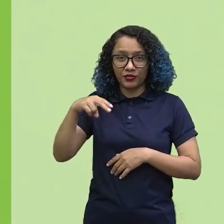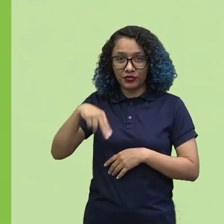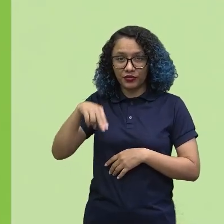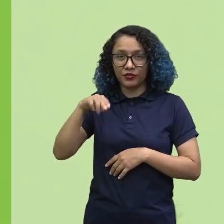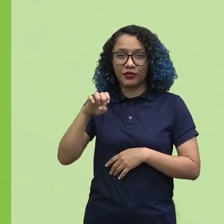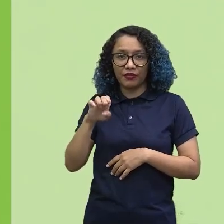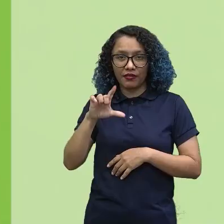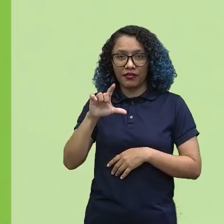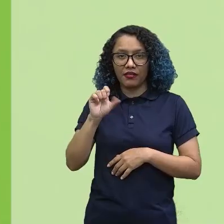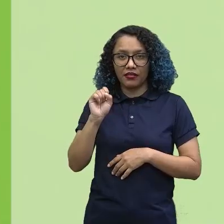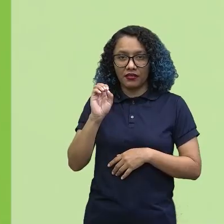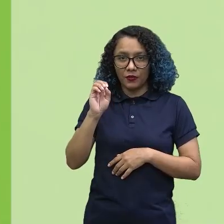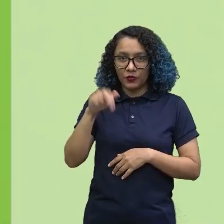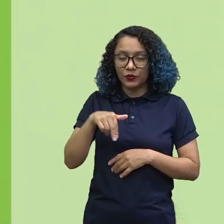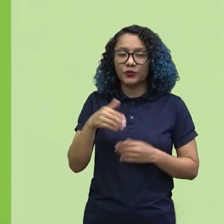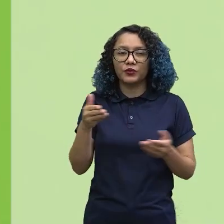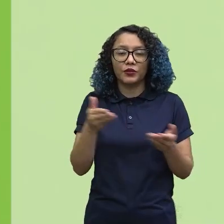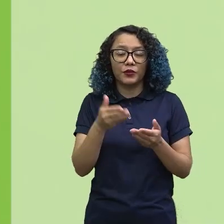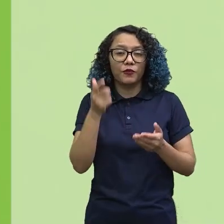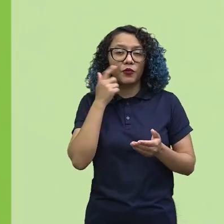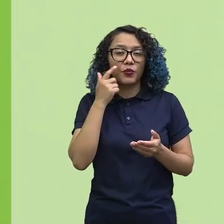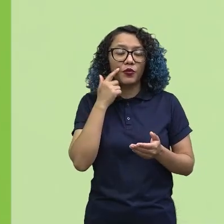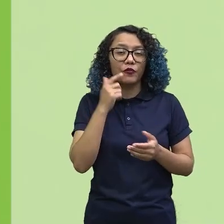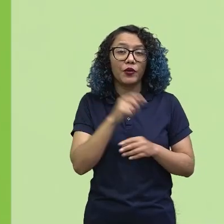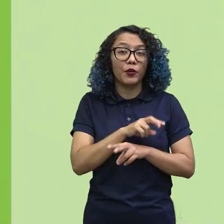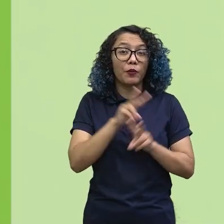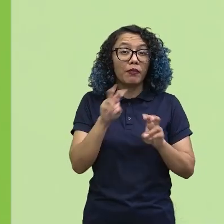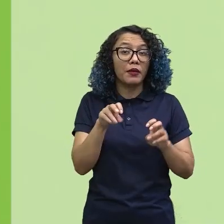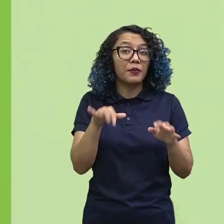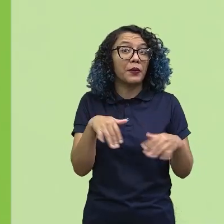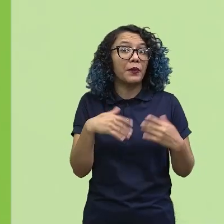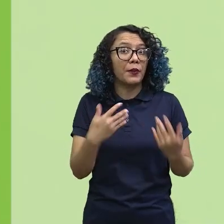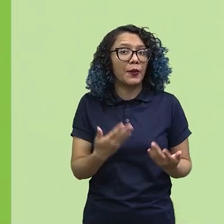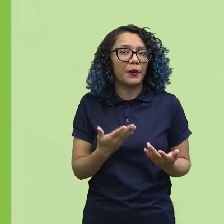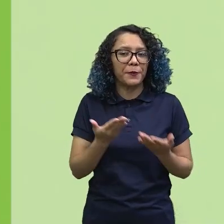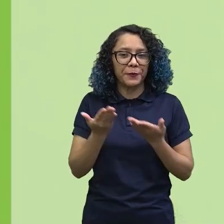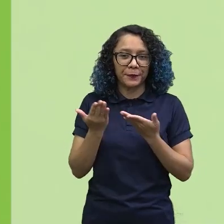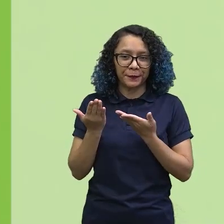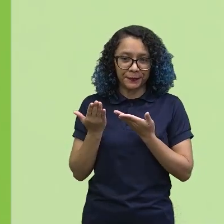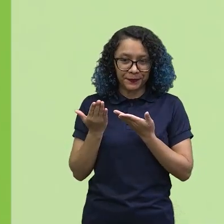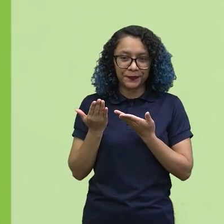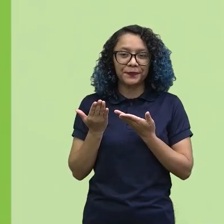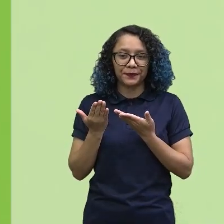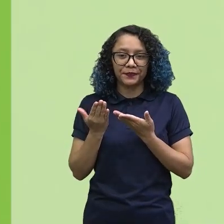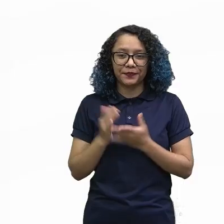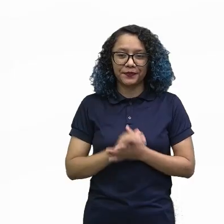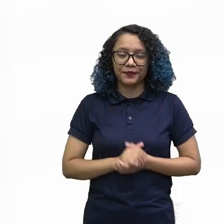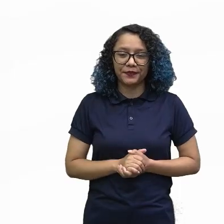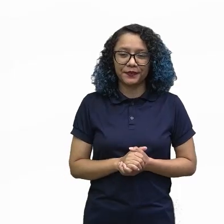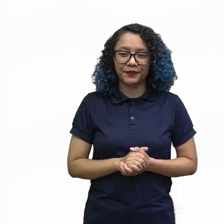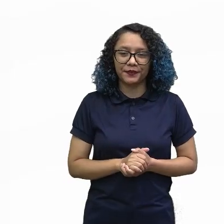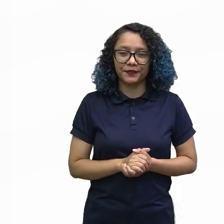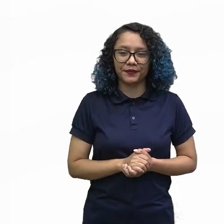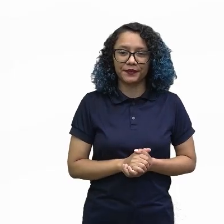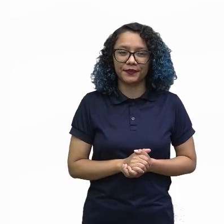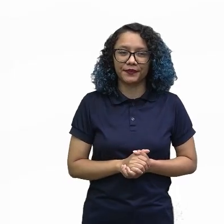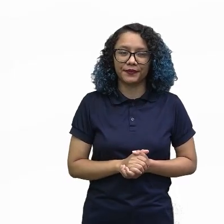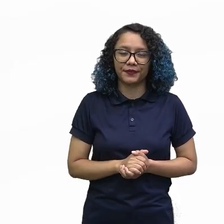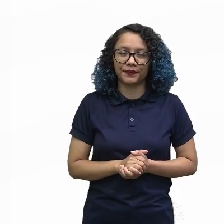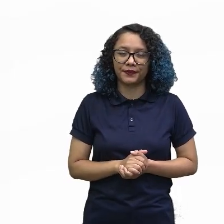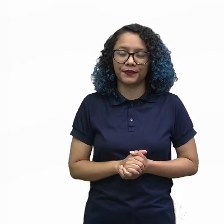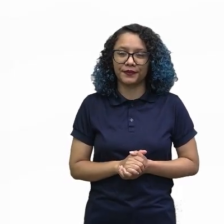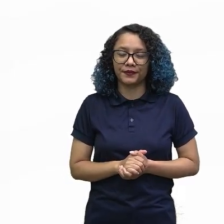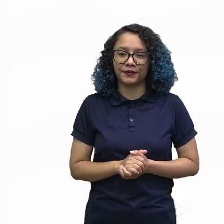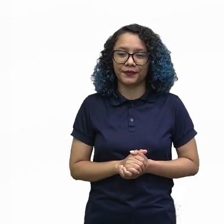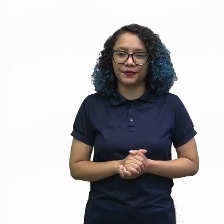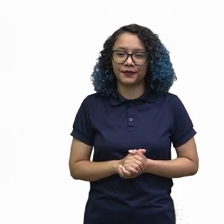e agora nós vamos descobrir qual é o objeto de conhecimento e o detalhamento da nossa aula. Vejam só,